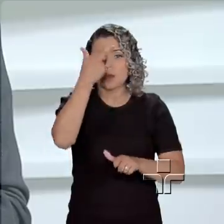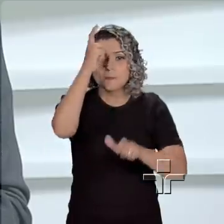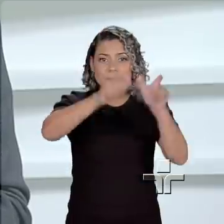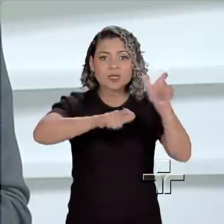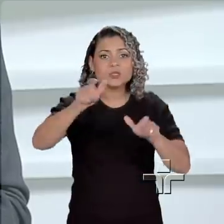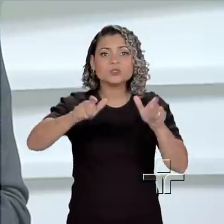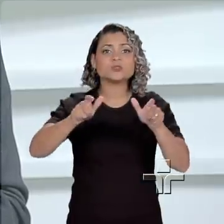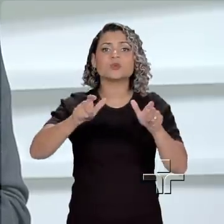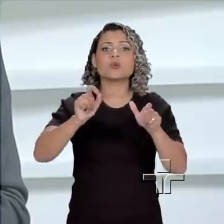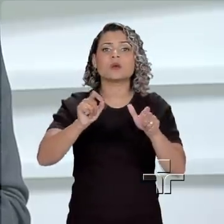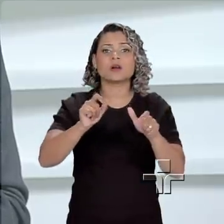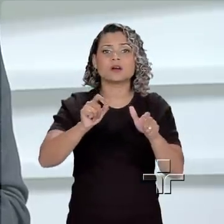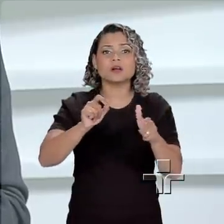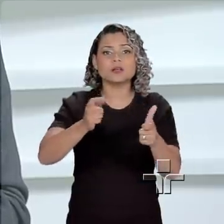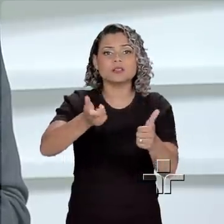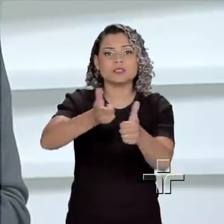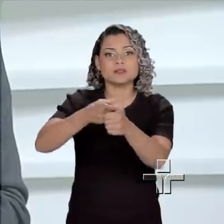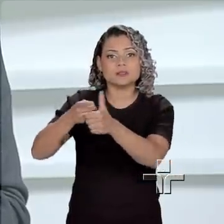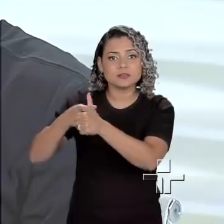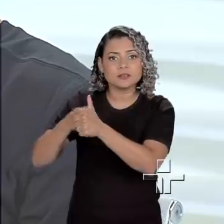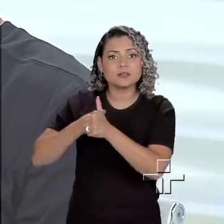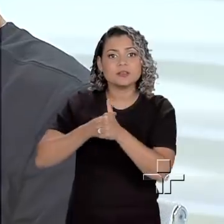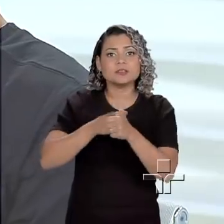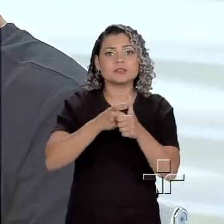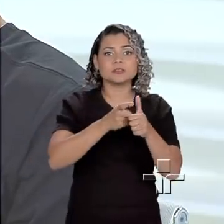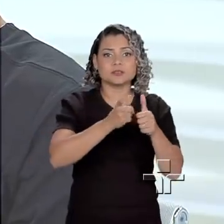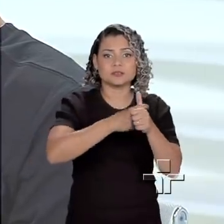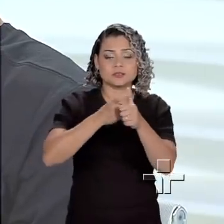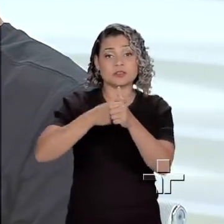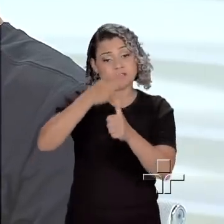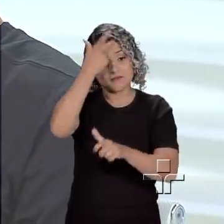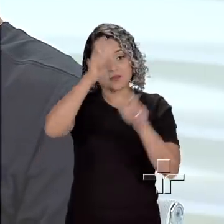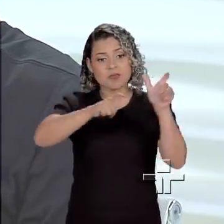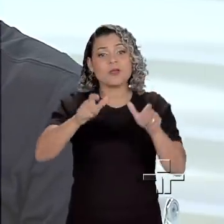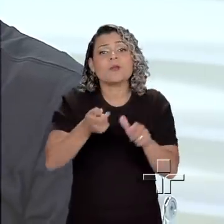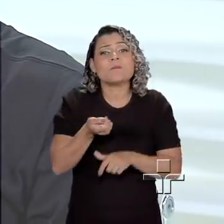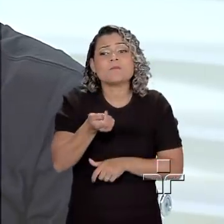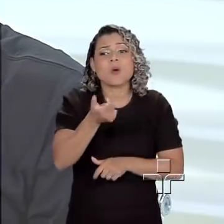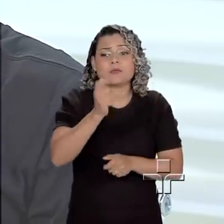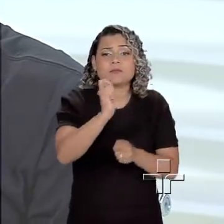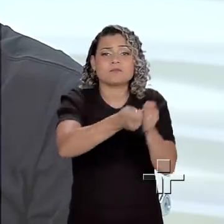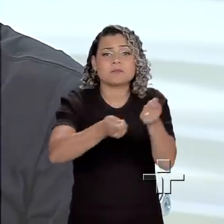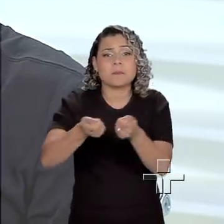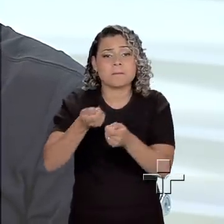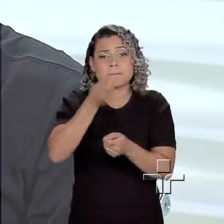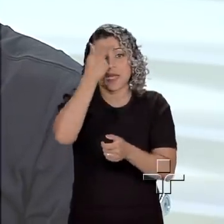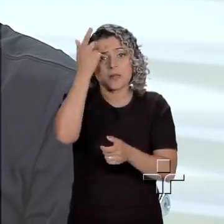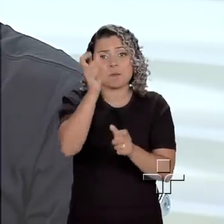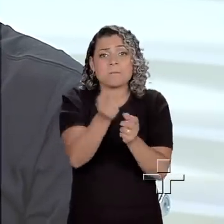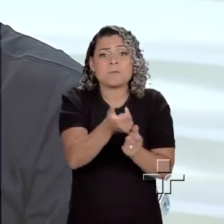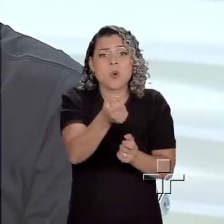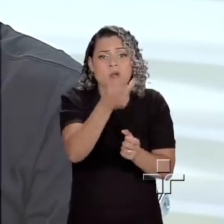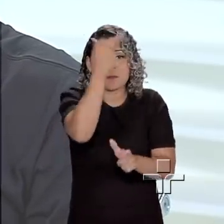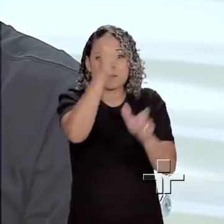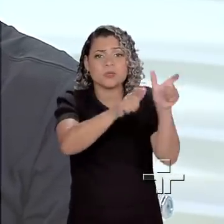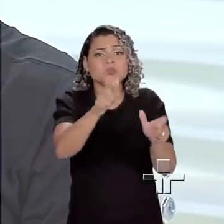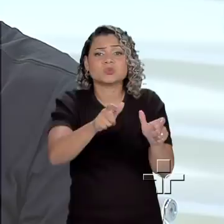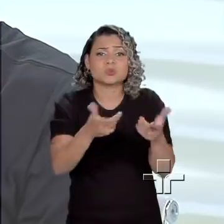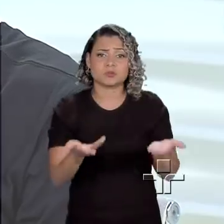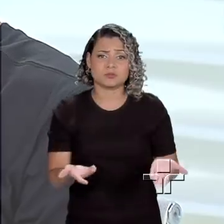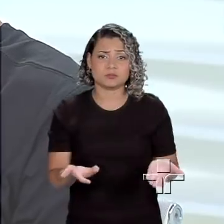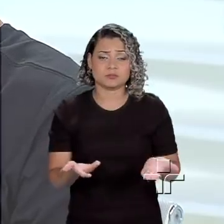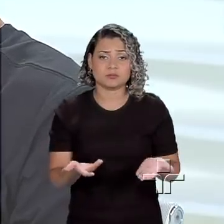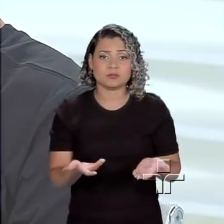Maravilha. E um sonho? Um sonho que a gente conseguisse descomplicar o Brasil, que a gente